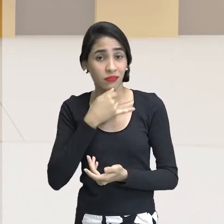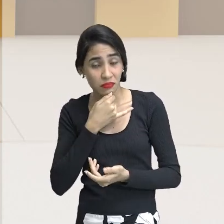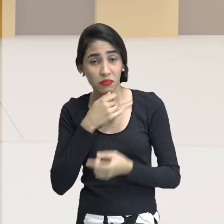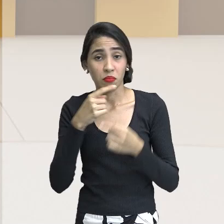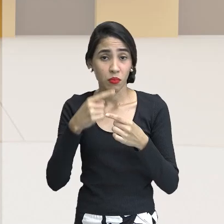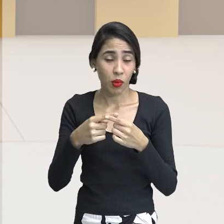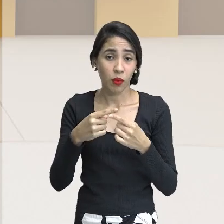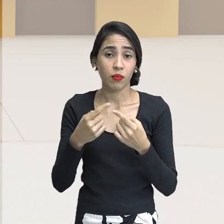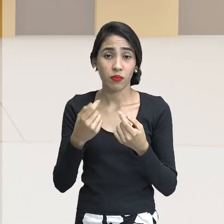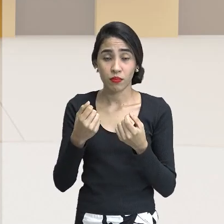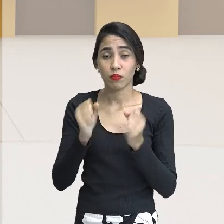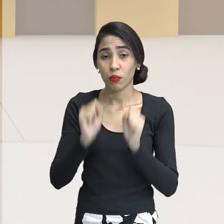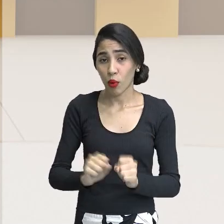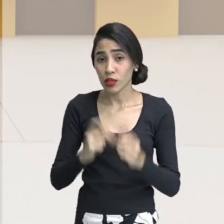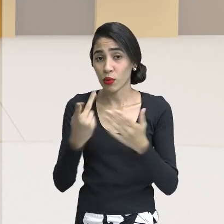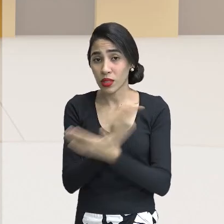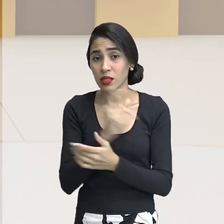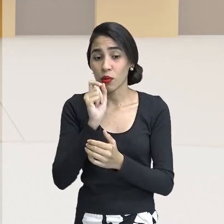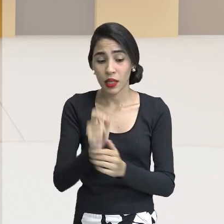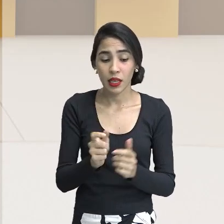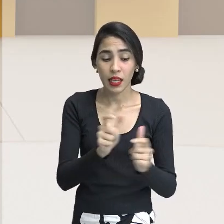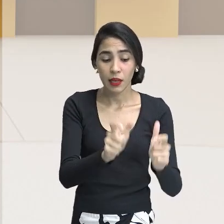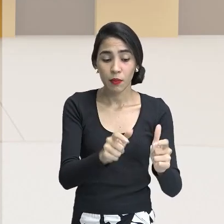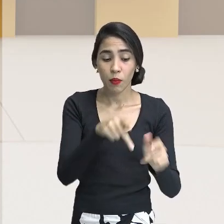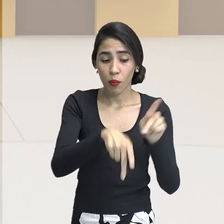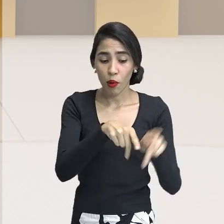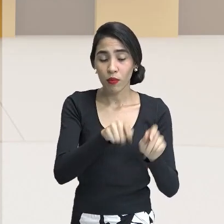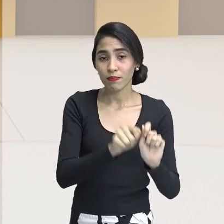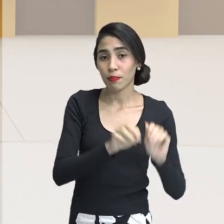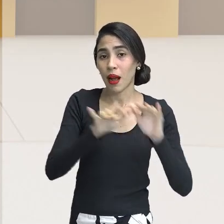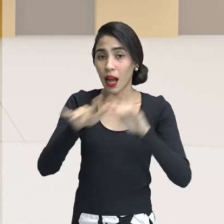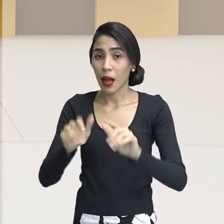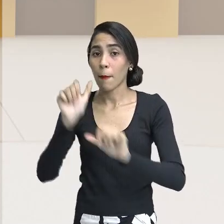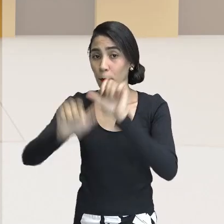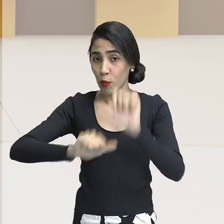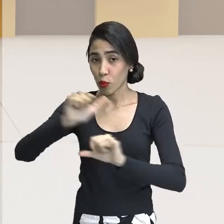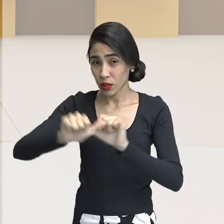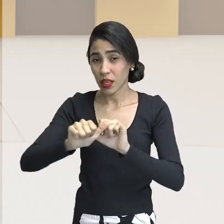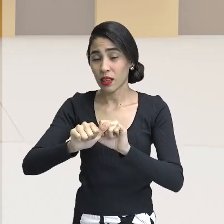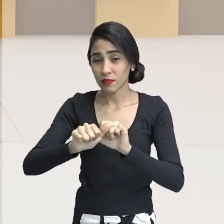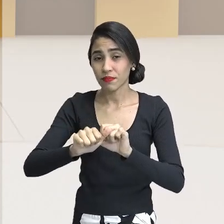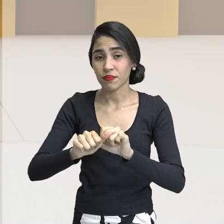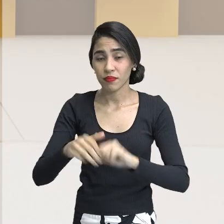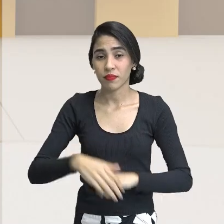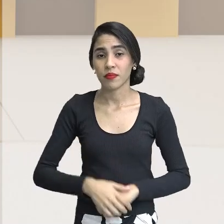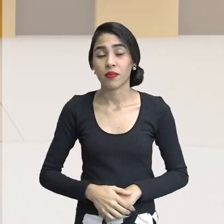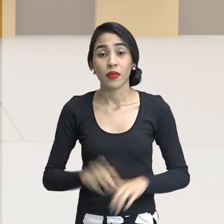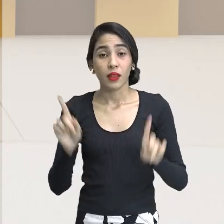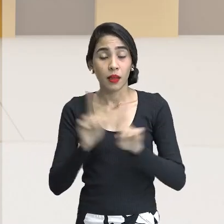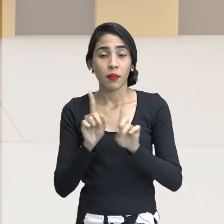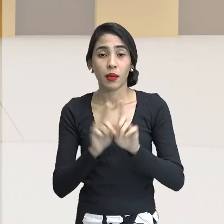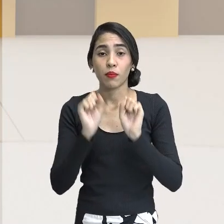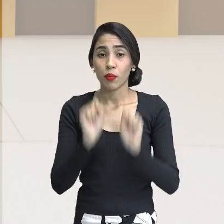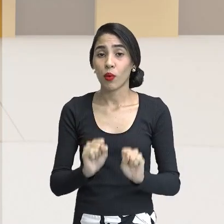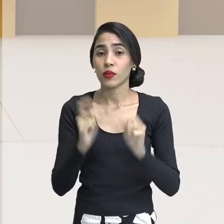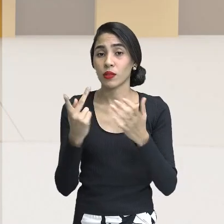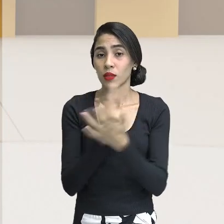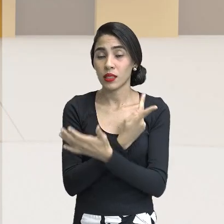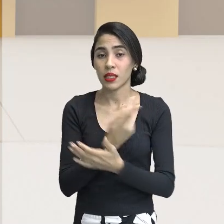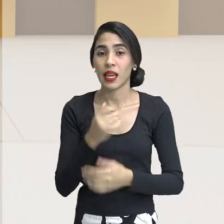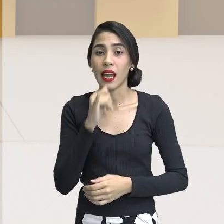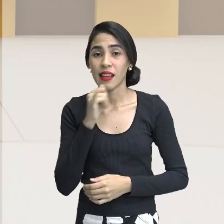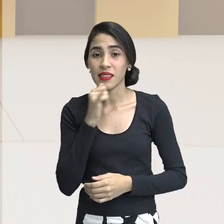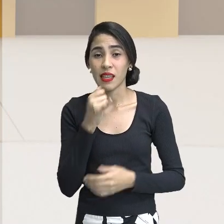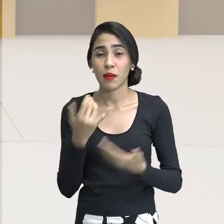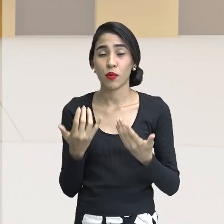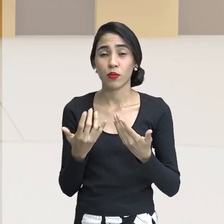pode provocar esse deslocamento dessas pessoas, que é um deslocamento realmente forçado. Também podem surgir aí, conflitos